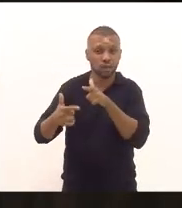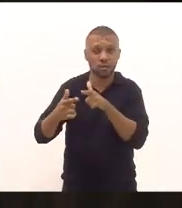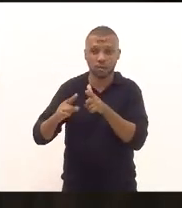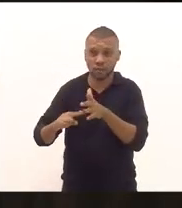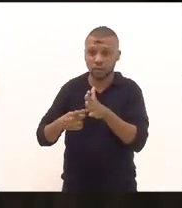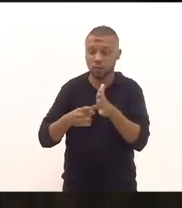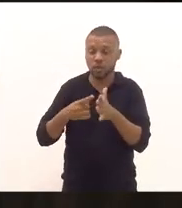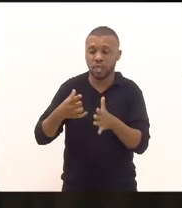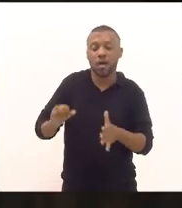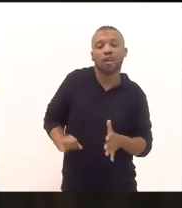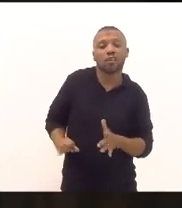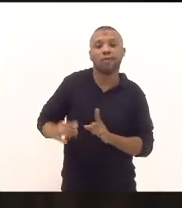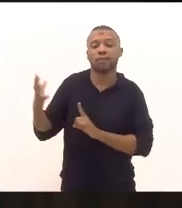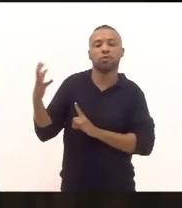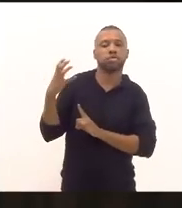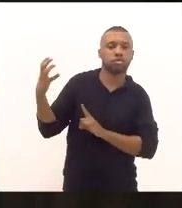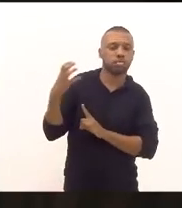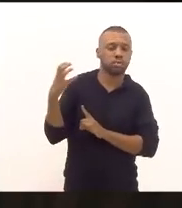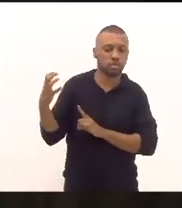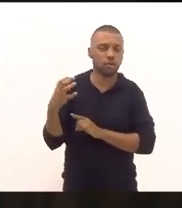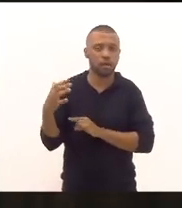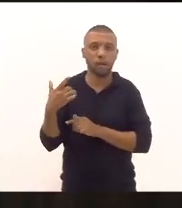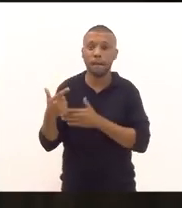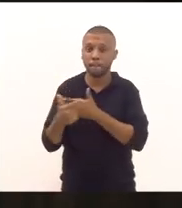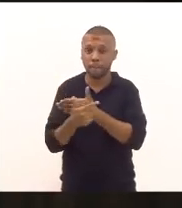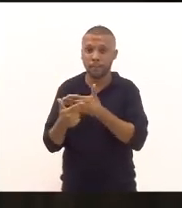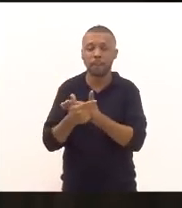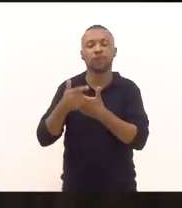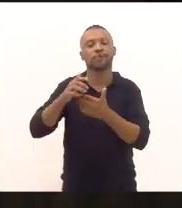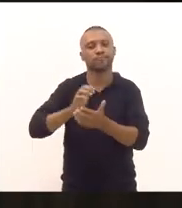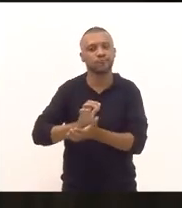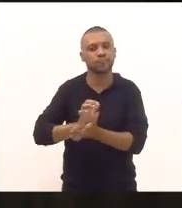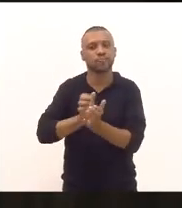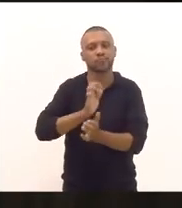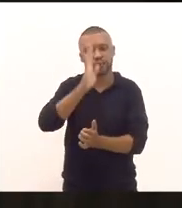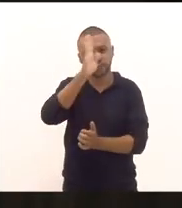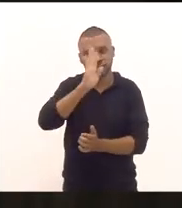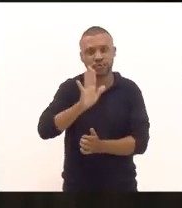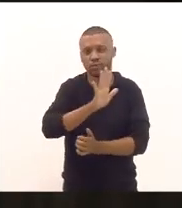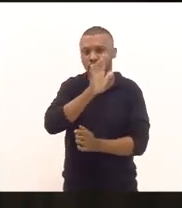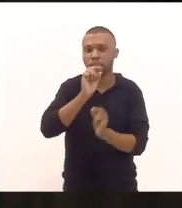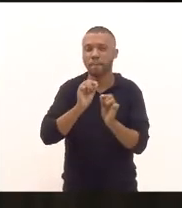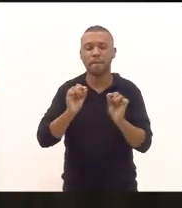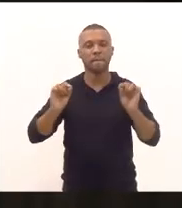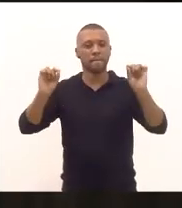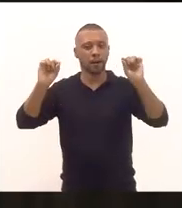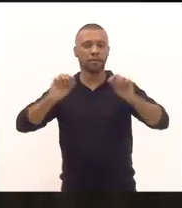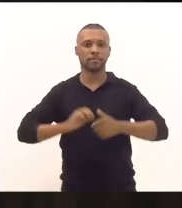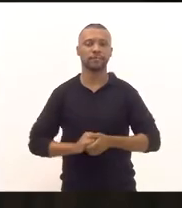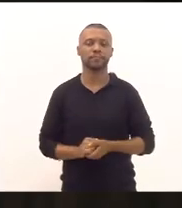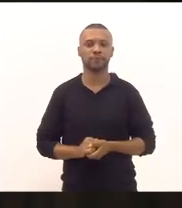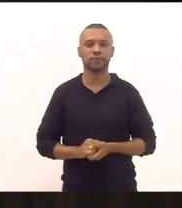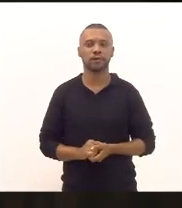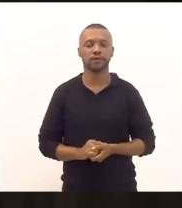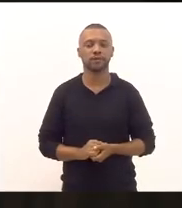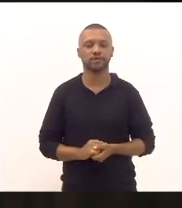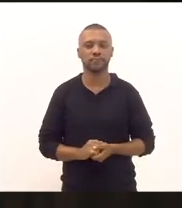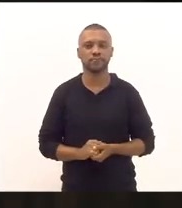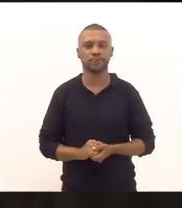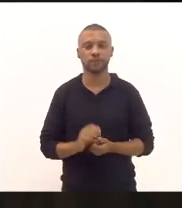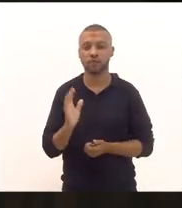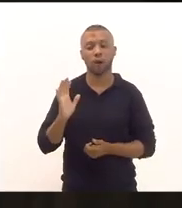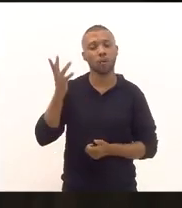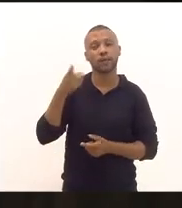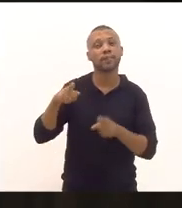denúncia que ela fez isso é um papel do racismo no Brasil né onde isso acontece